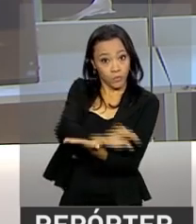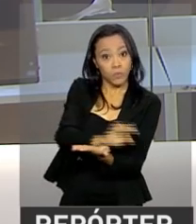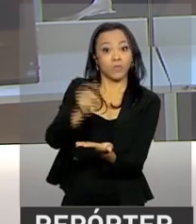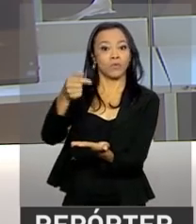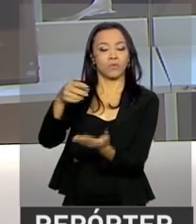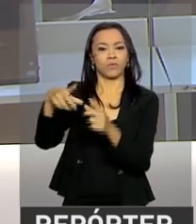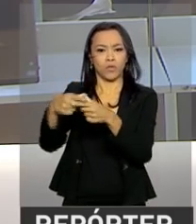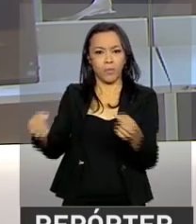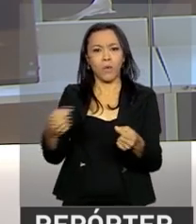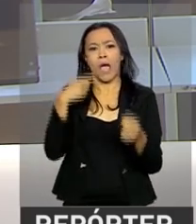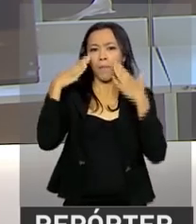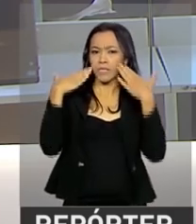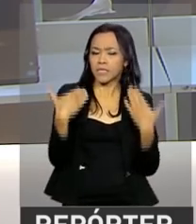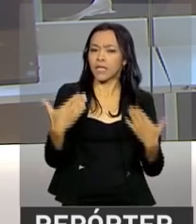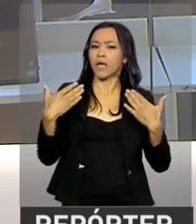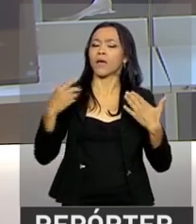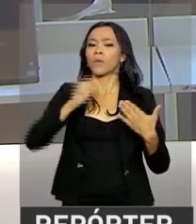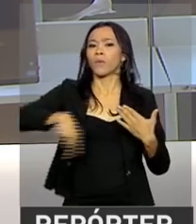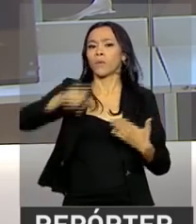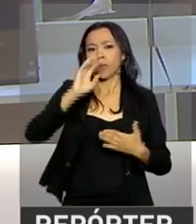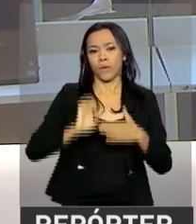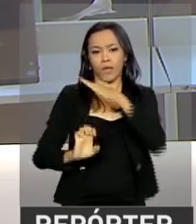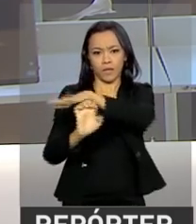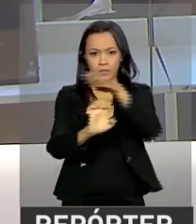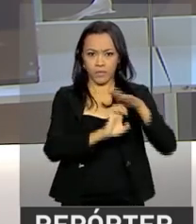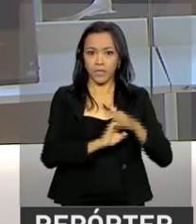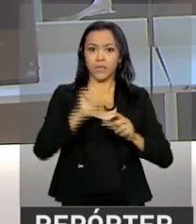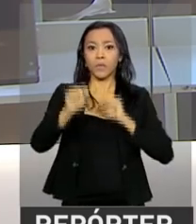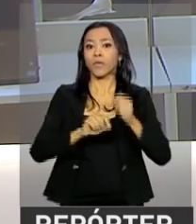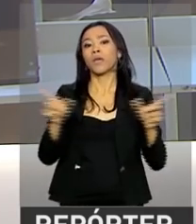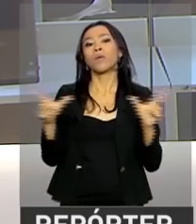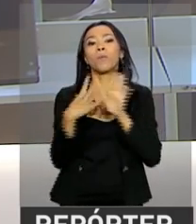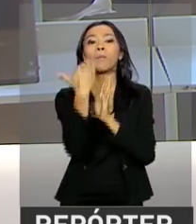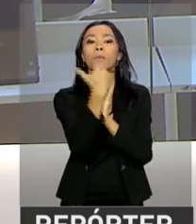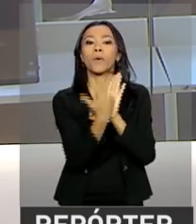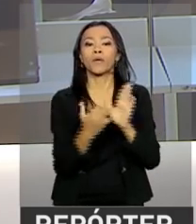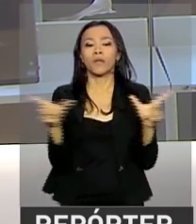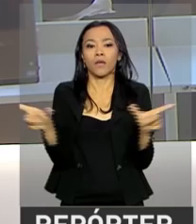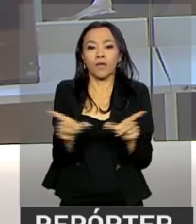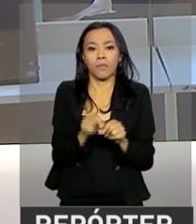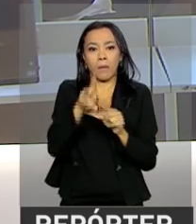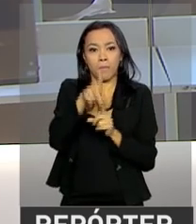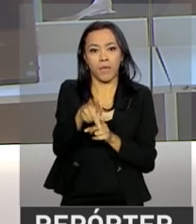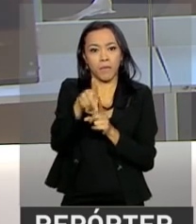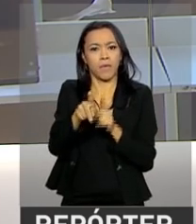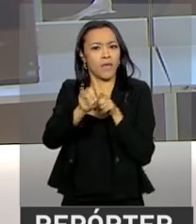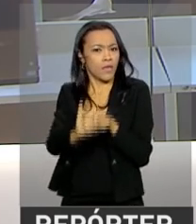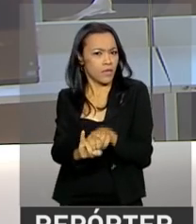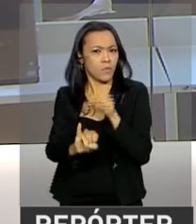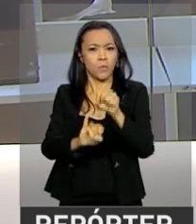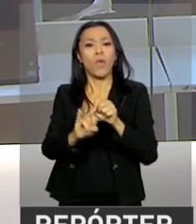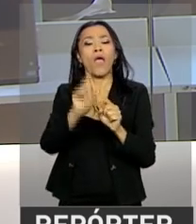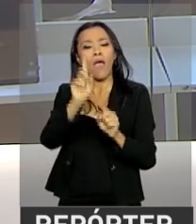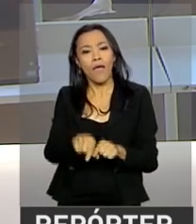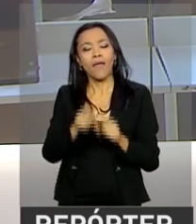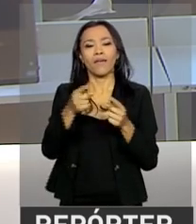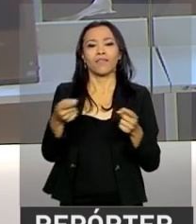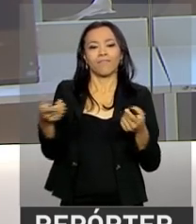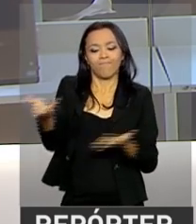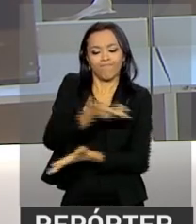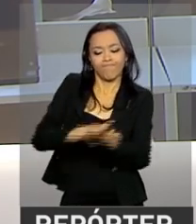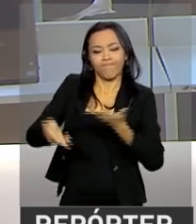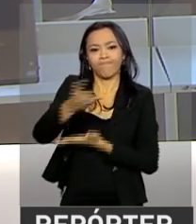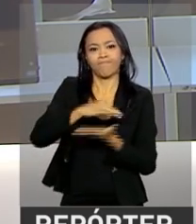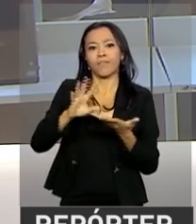a empresários do país asiático o programa de parceria de investimentos. O governo pretende estreitar as relações com o Japão